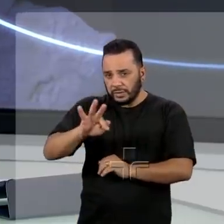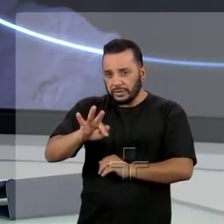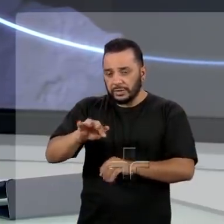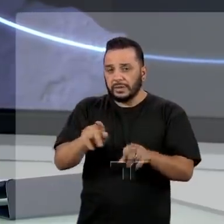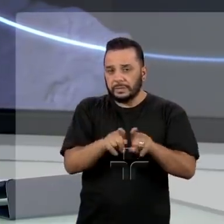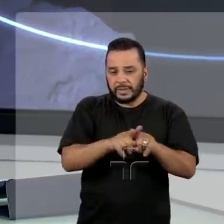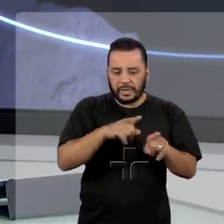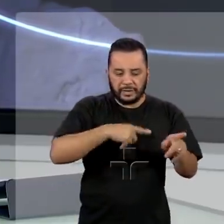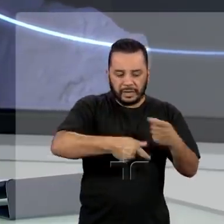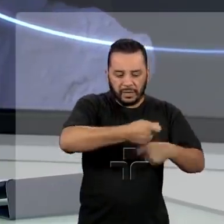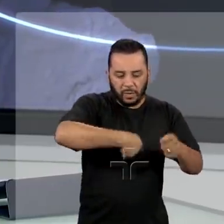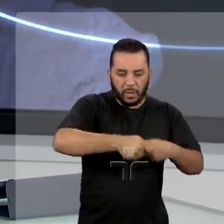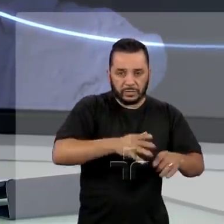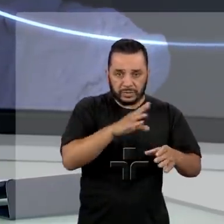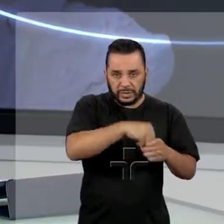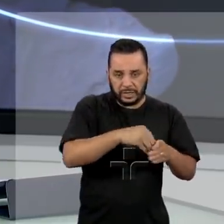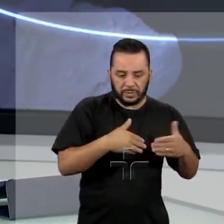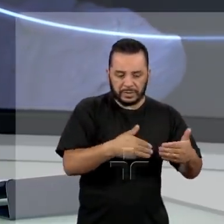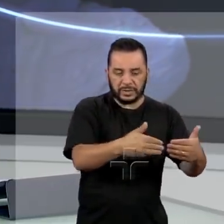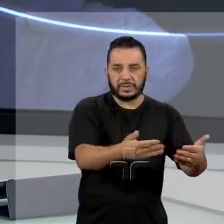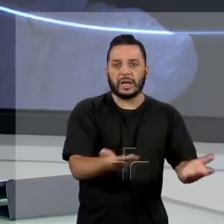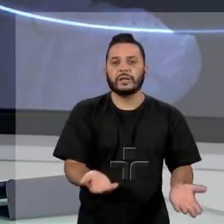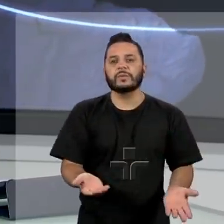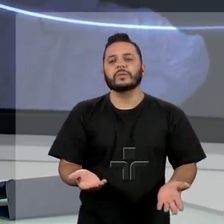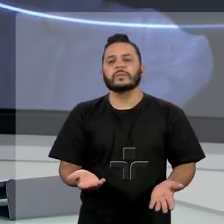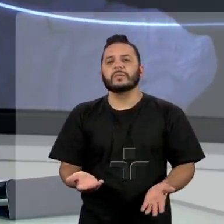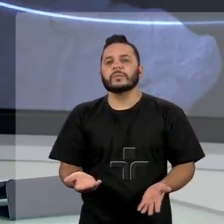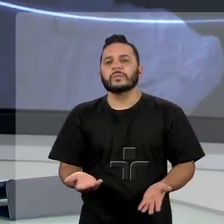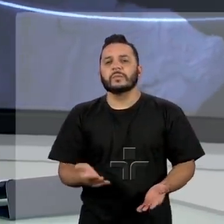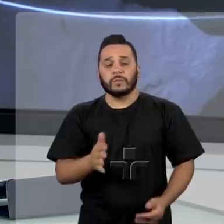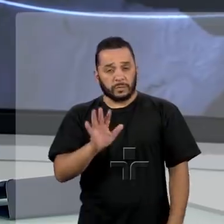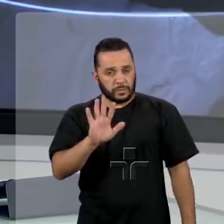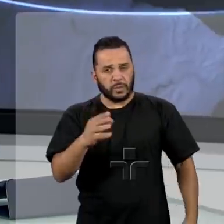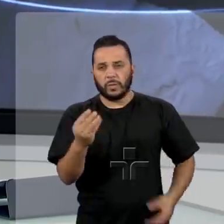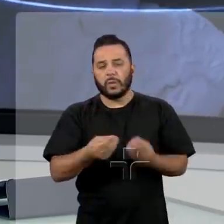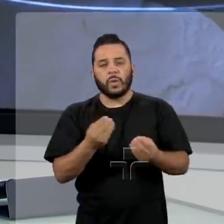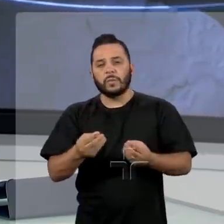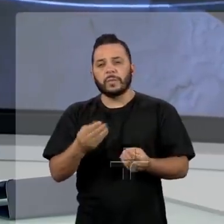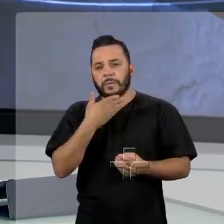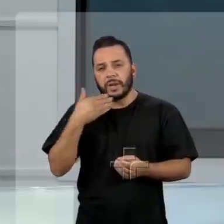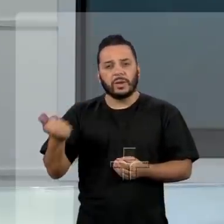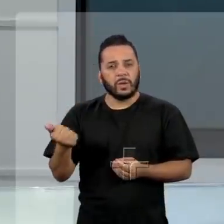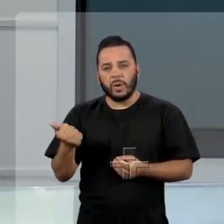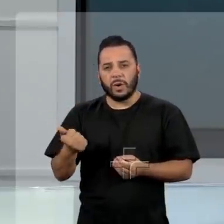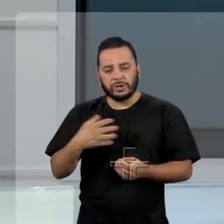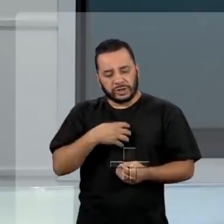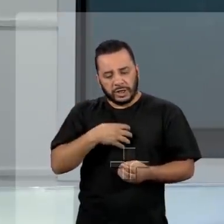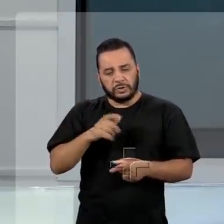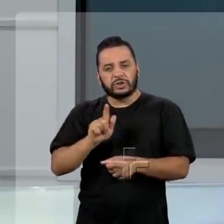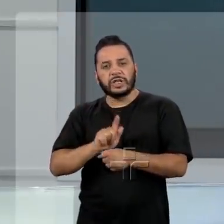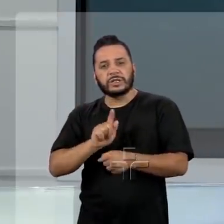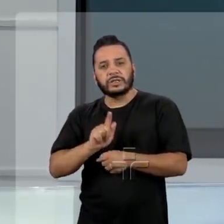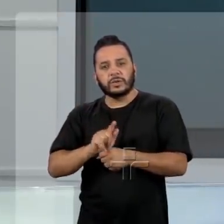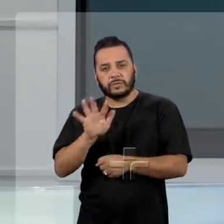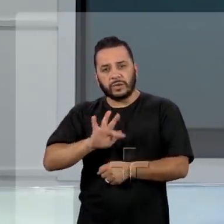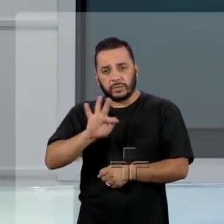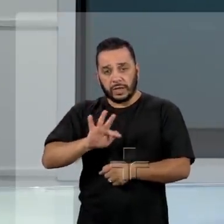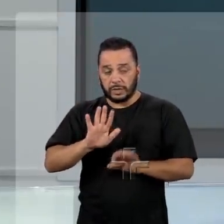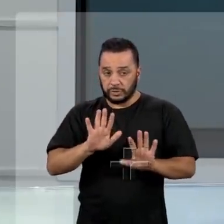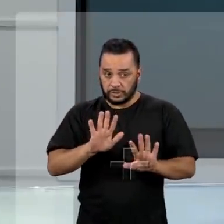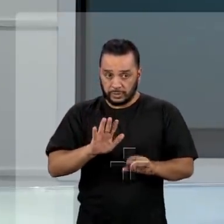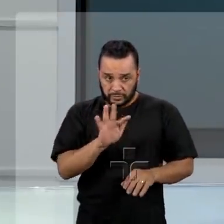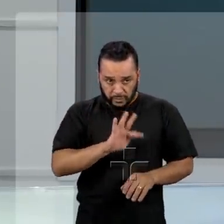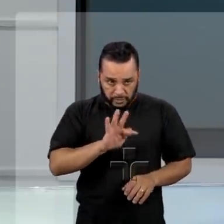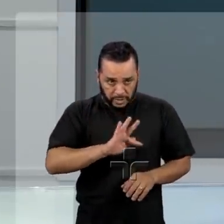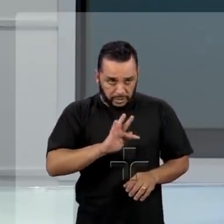Qual seria o melhor caminho? Como você enxerga o melhor caminho em relação à gestão das universidades? As universidades públicas são instituições